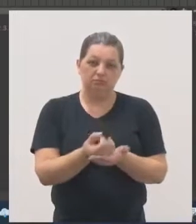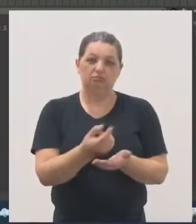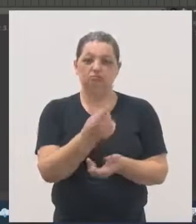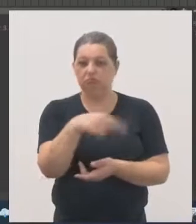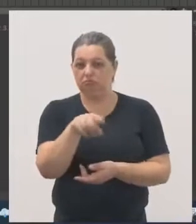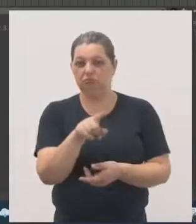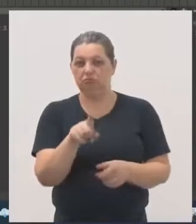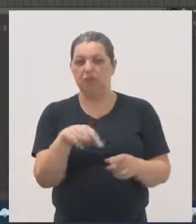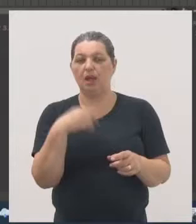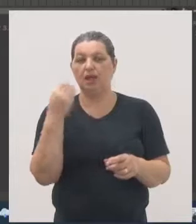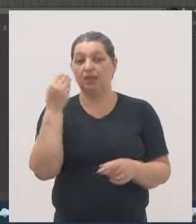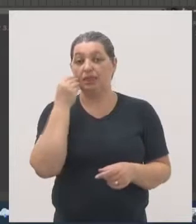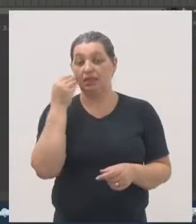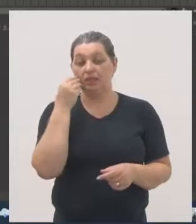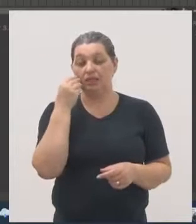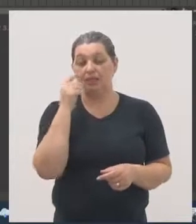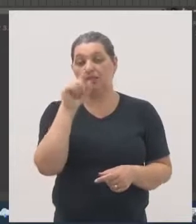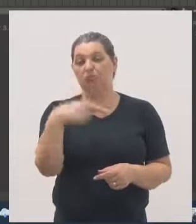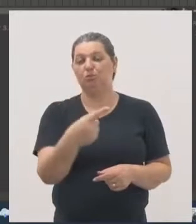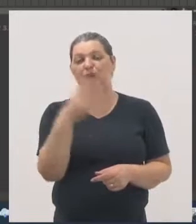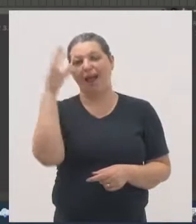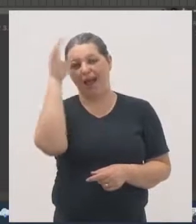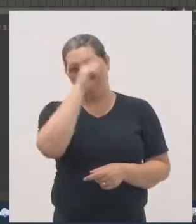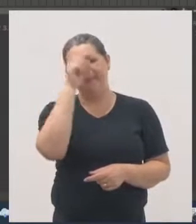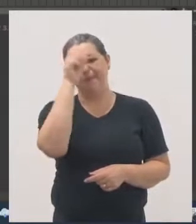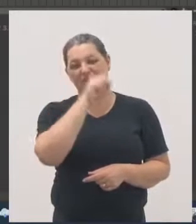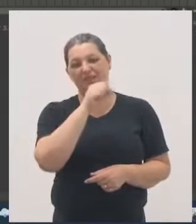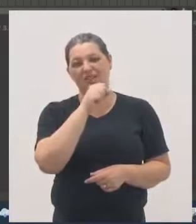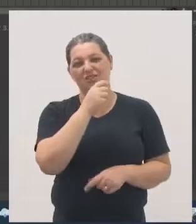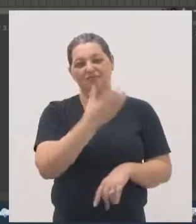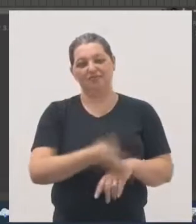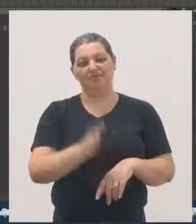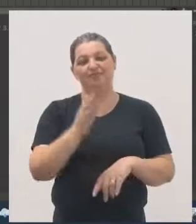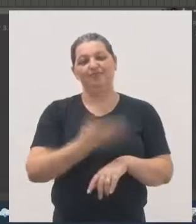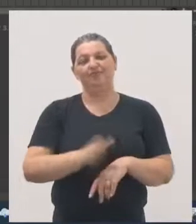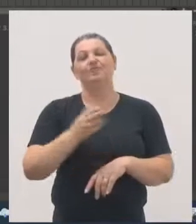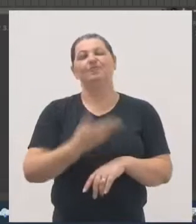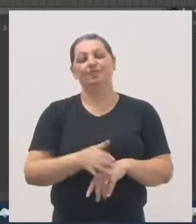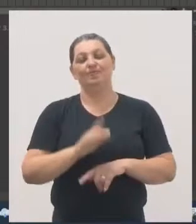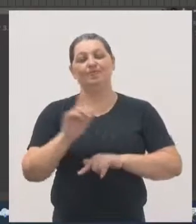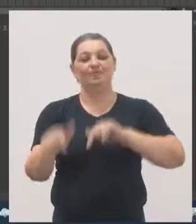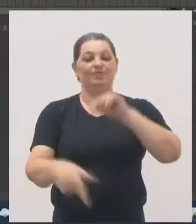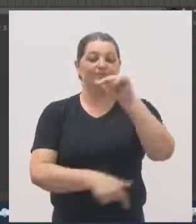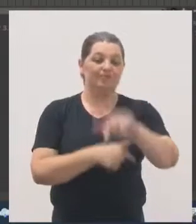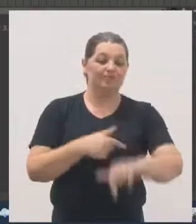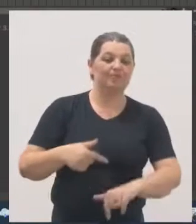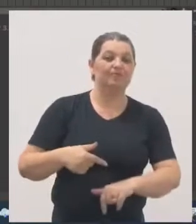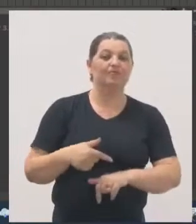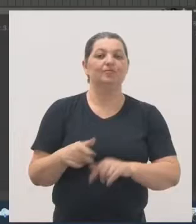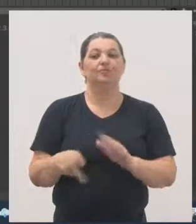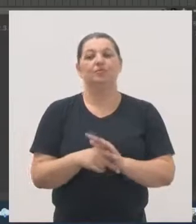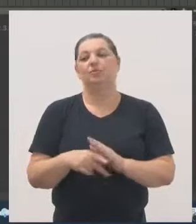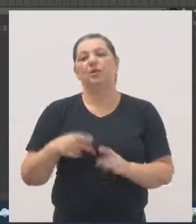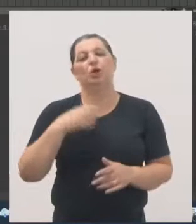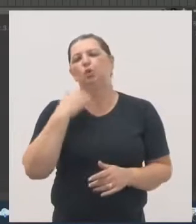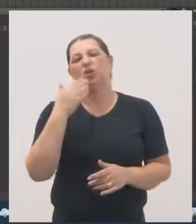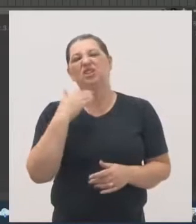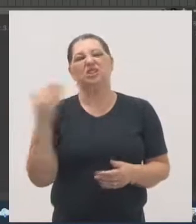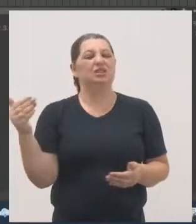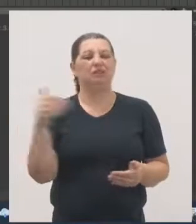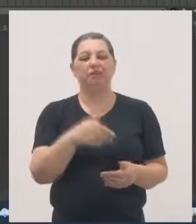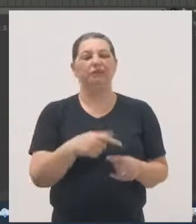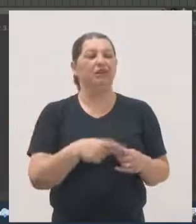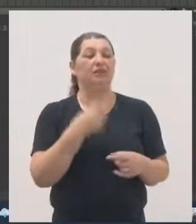vocês e testem, né? Porque a gente aprende com essa coisa aí da gente trabalhar e mexer. Não adianta o Giovanni vir aqui e ficar falando, faz isso, faz